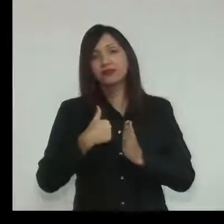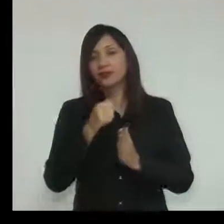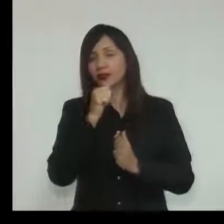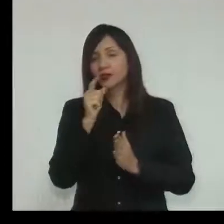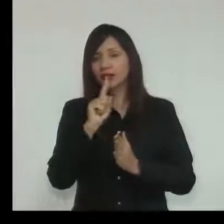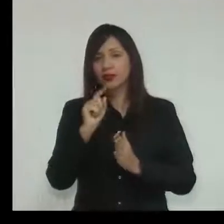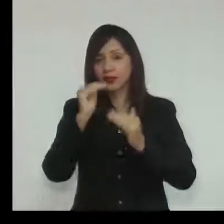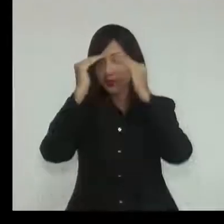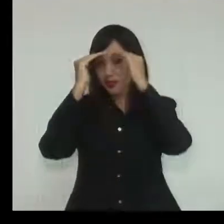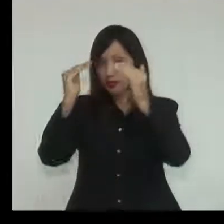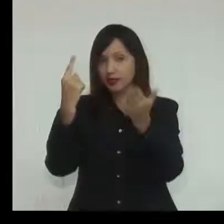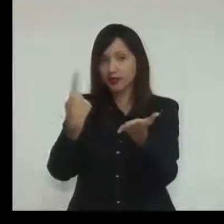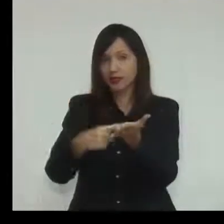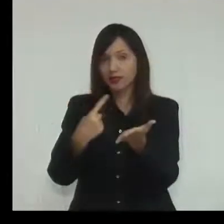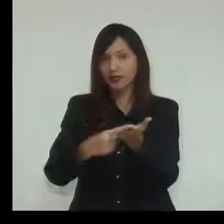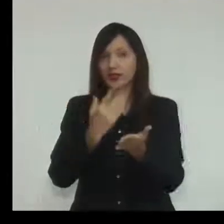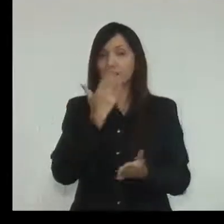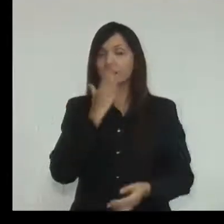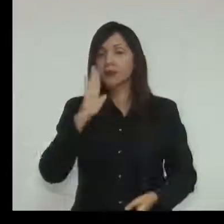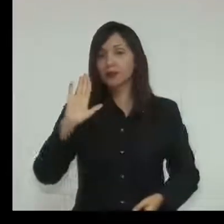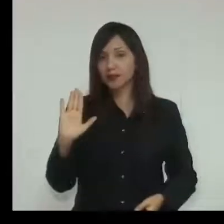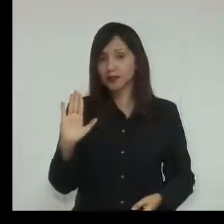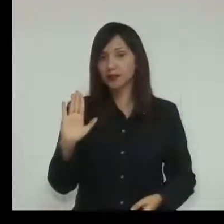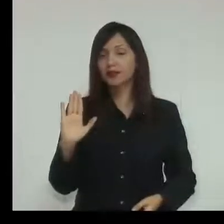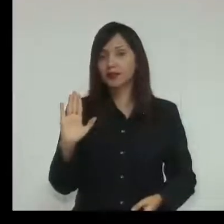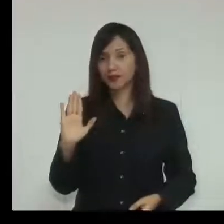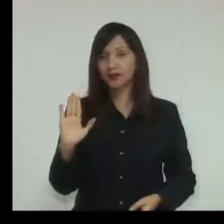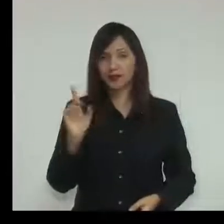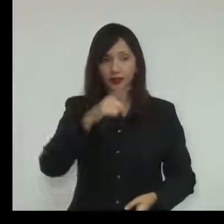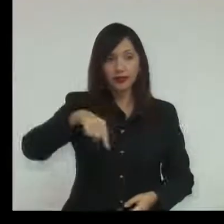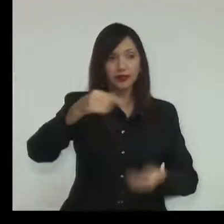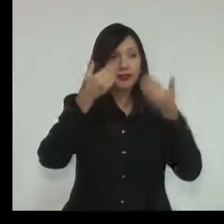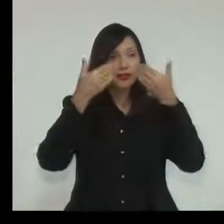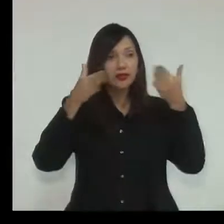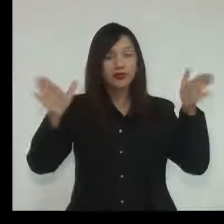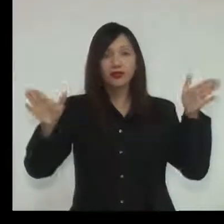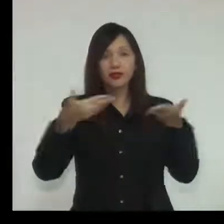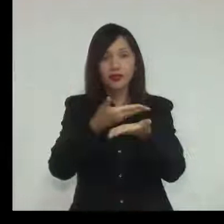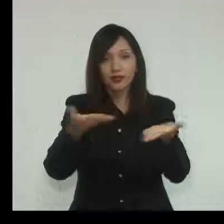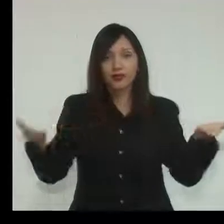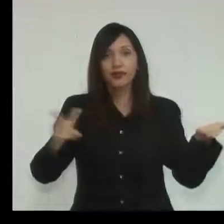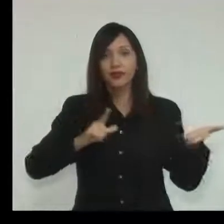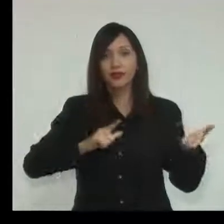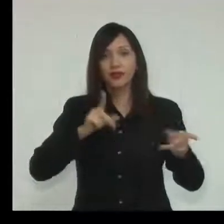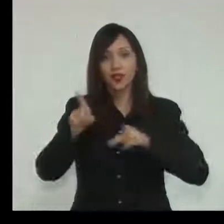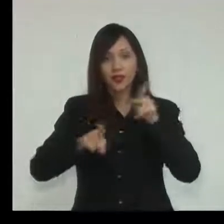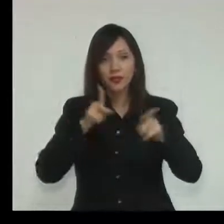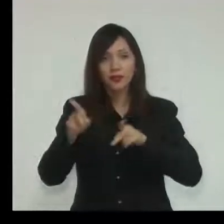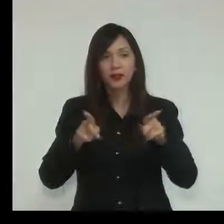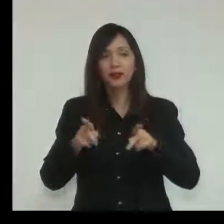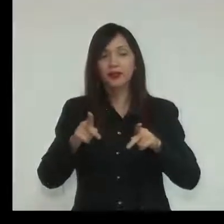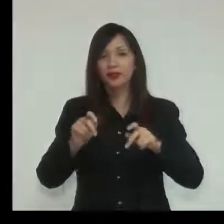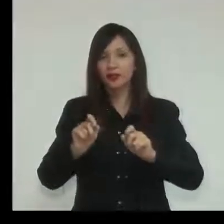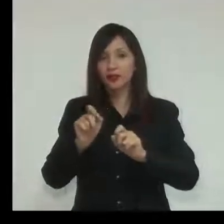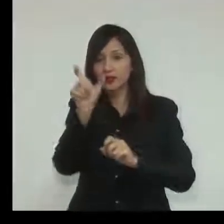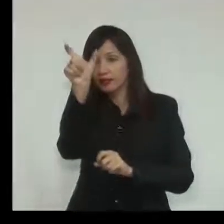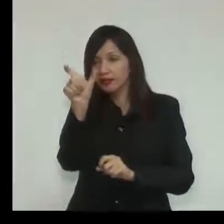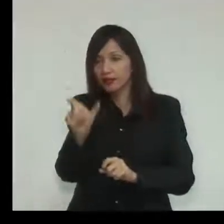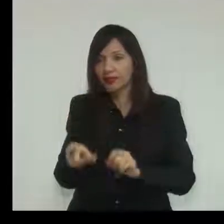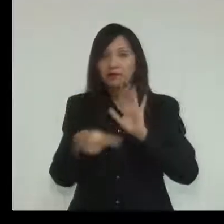né, para a gente, vereador e a população. Acho que esse post deve ser de quando em quando jogado no ar para ver, olha só como o governo